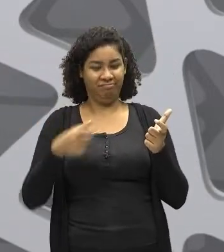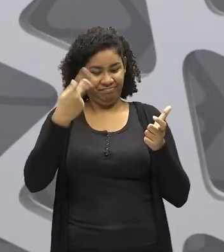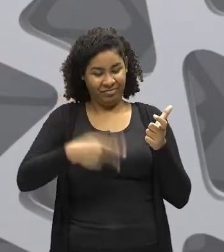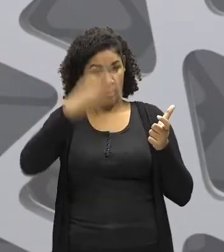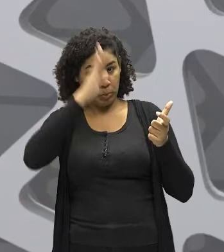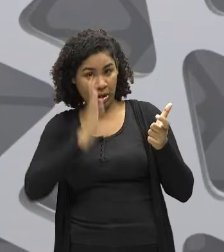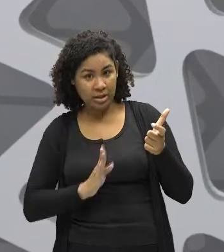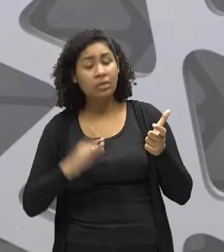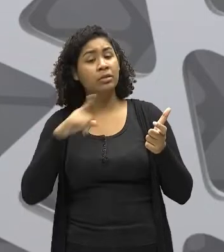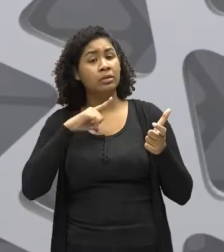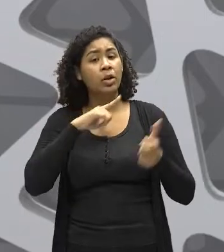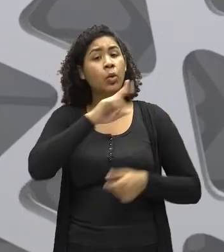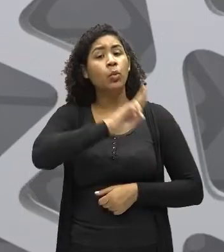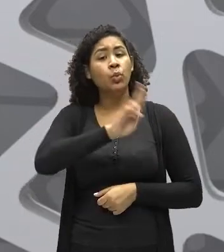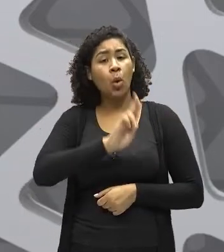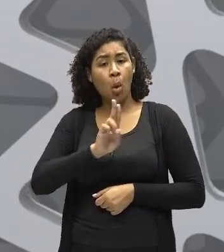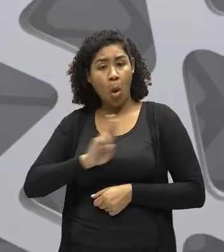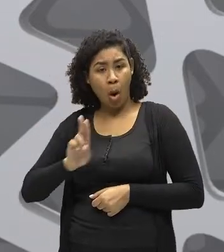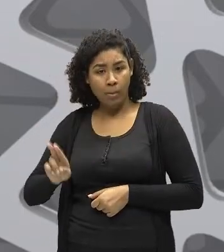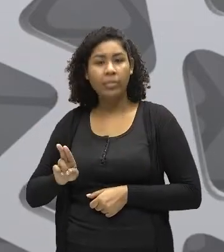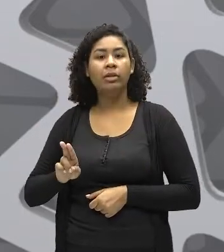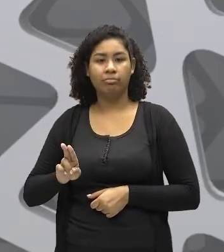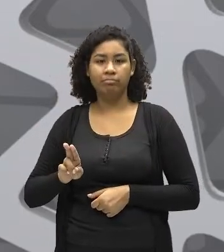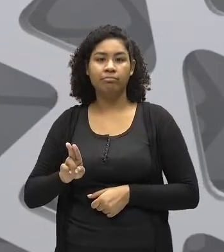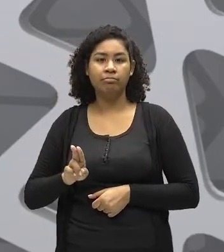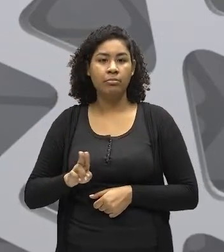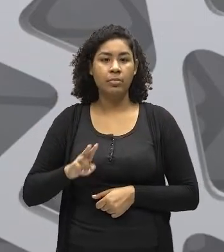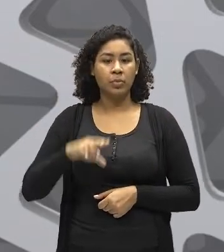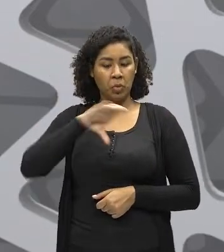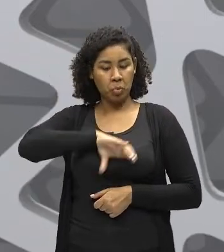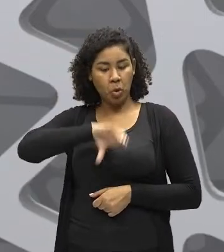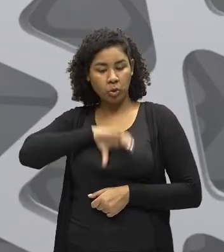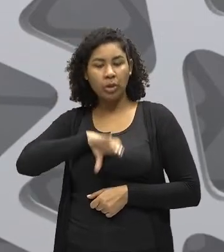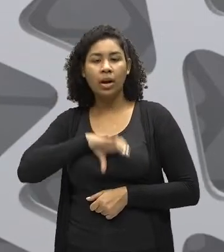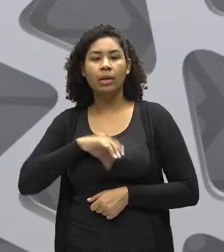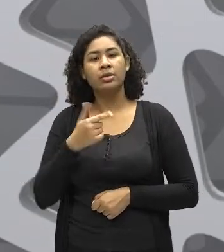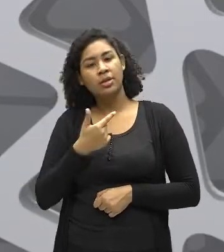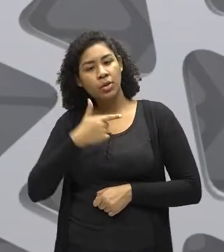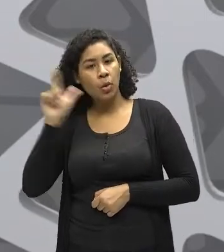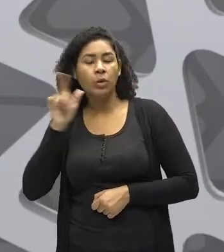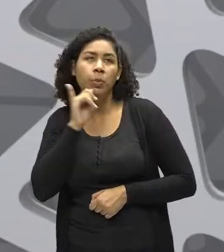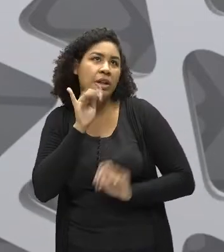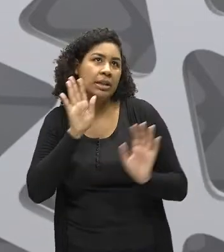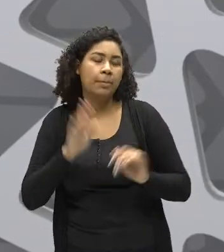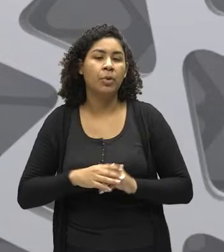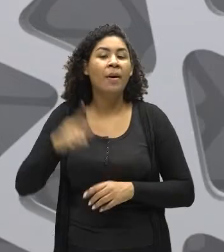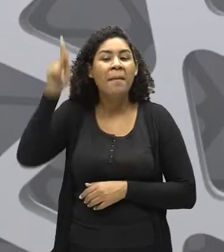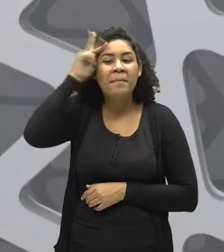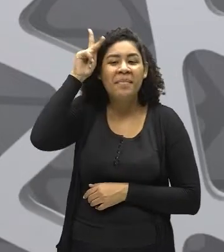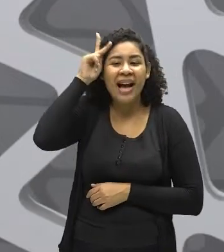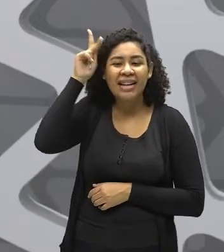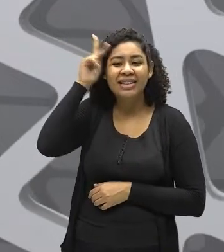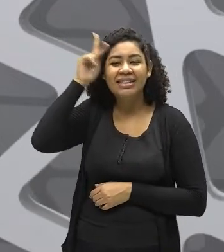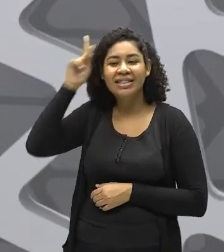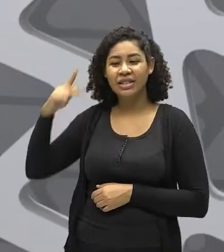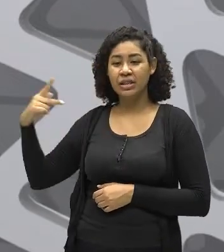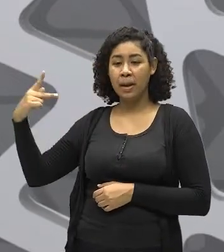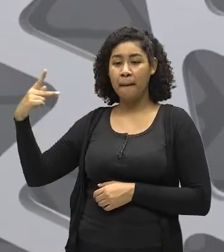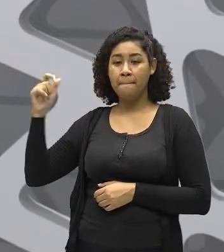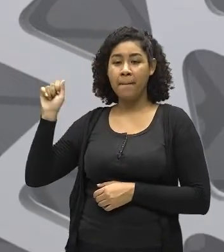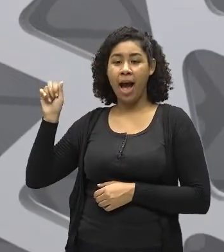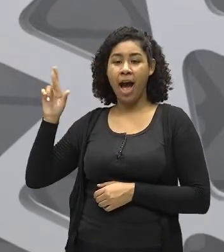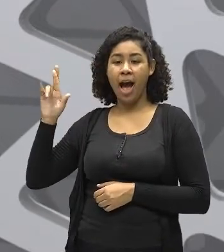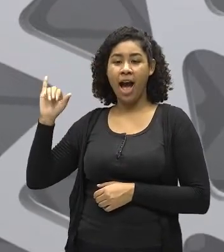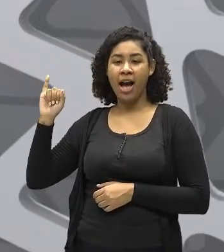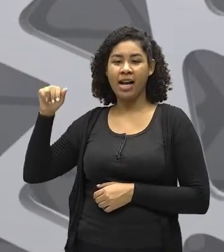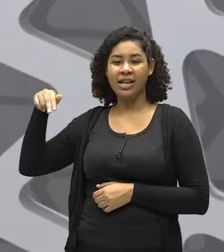português, obviamente. Existem algumas exceções. Né? Por exemplo, Parintins, em homenagem aos Parintintim. Que mais que